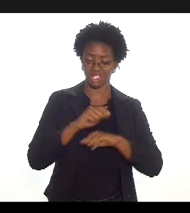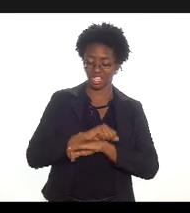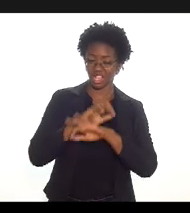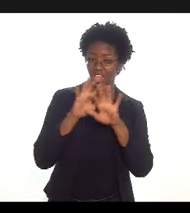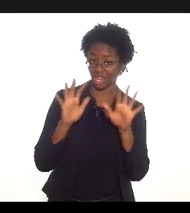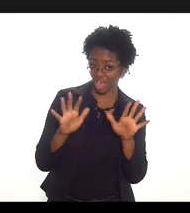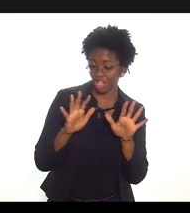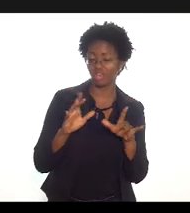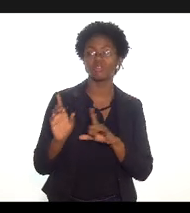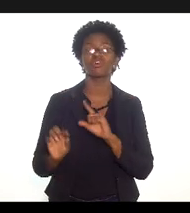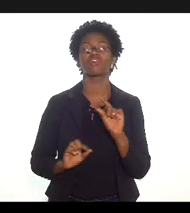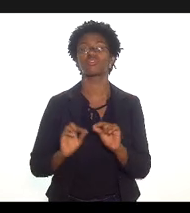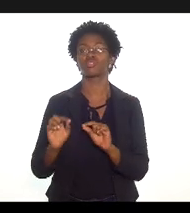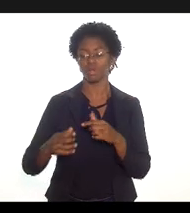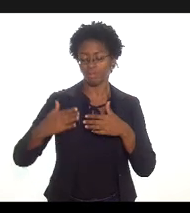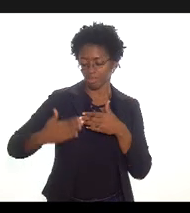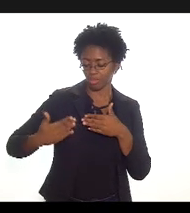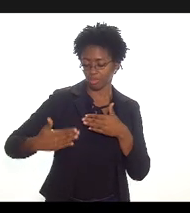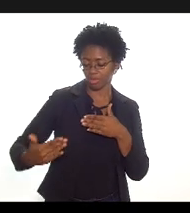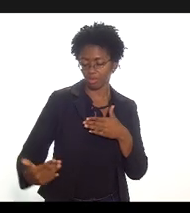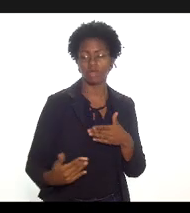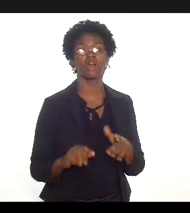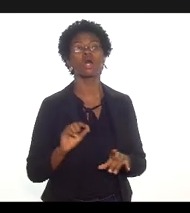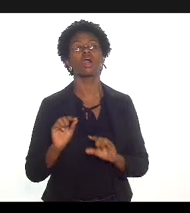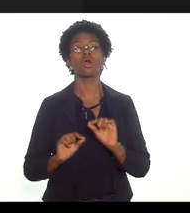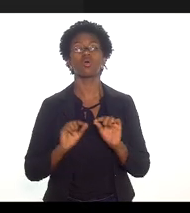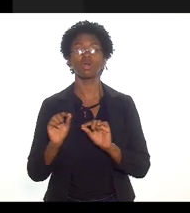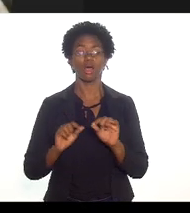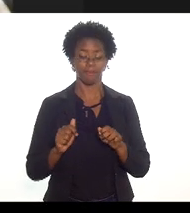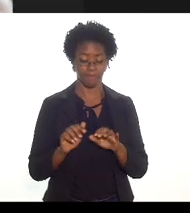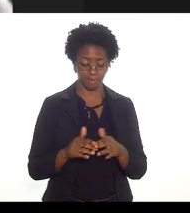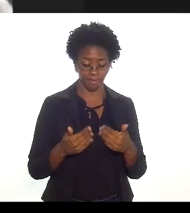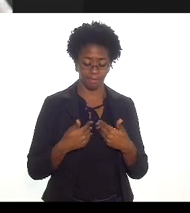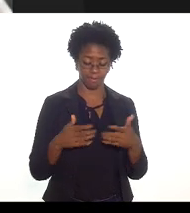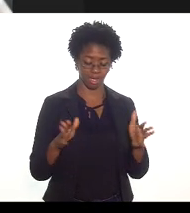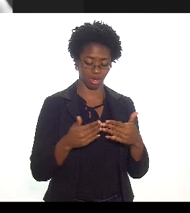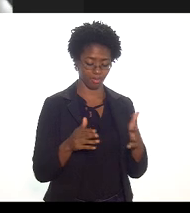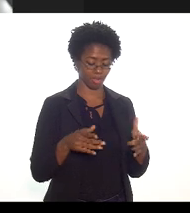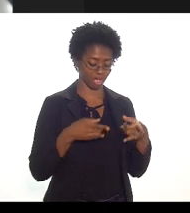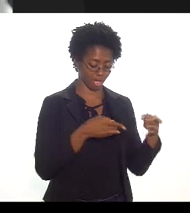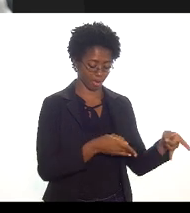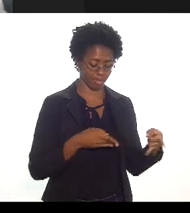vem sendo atendido gradualmente, é a abertura de novos leitos.